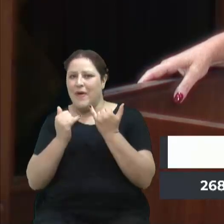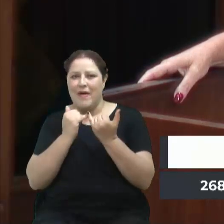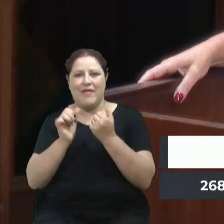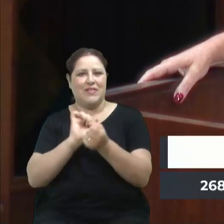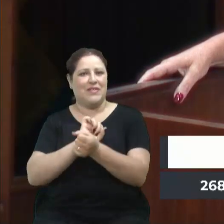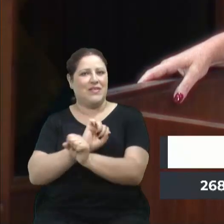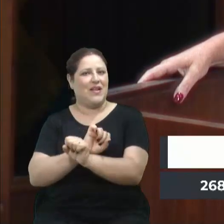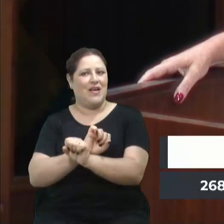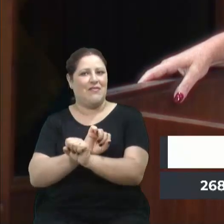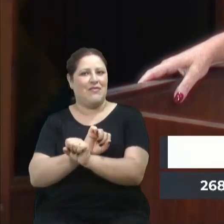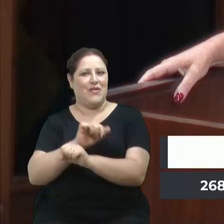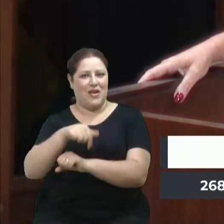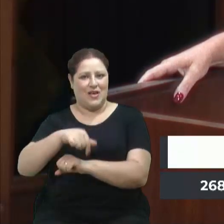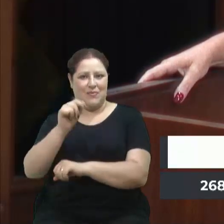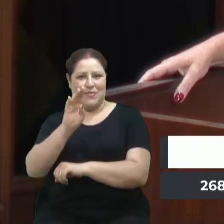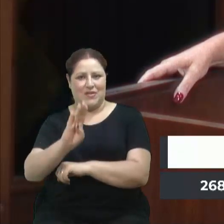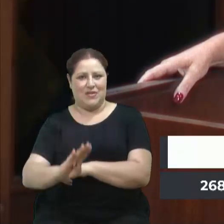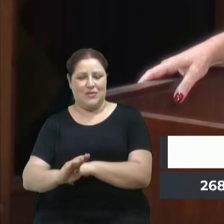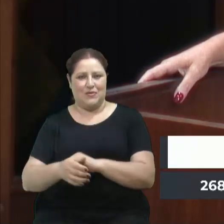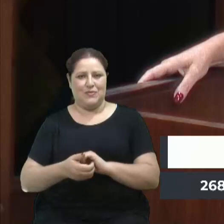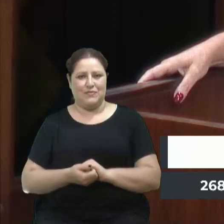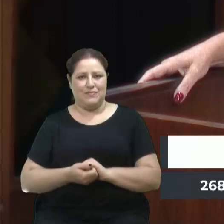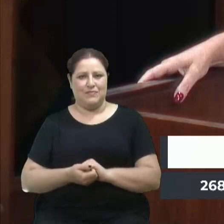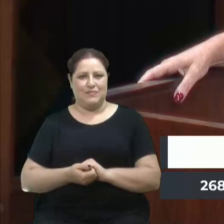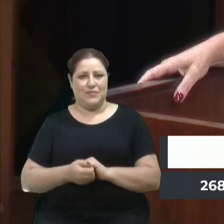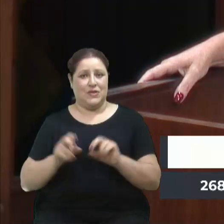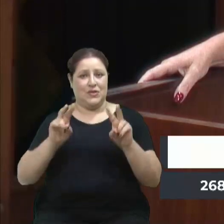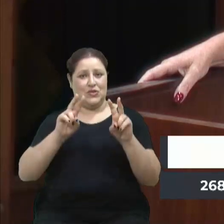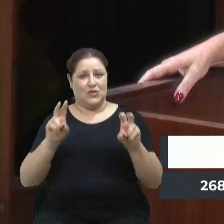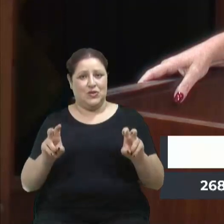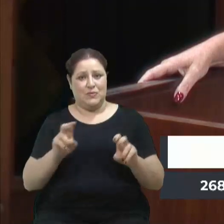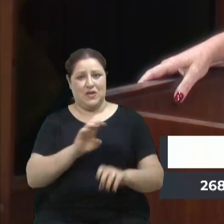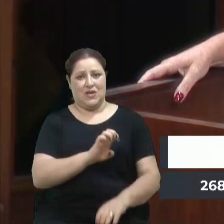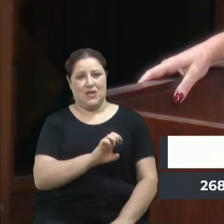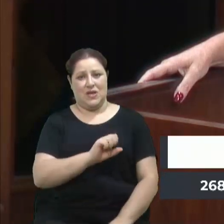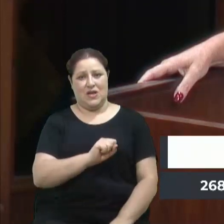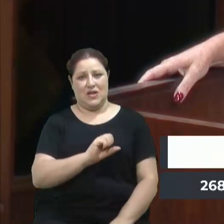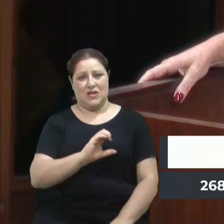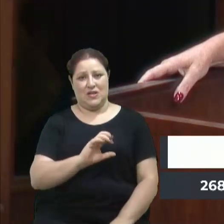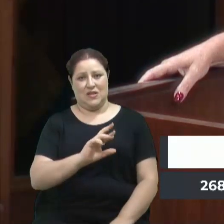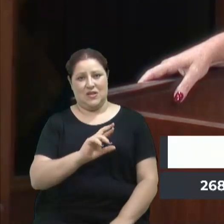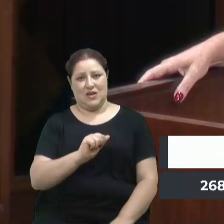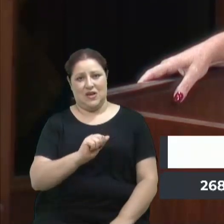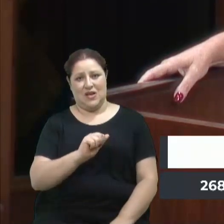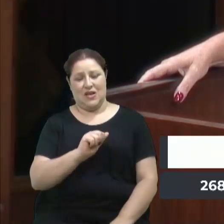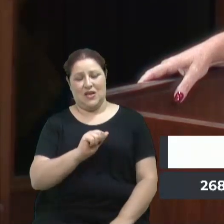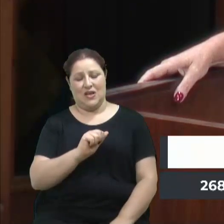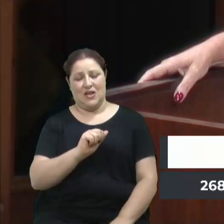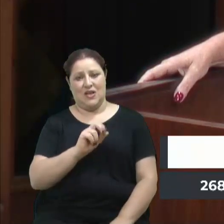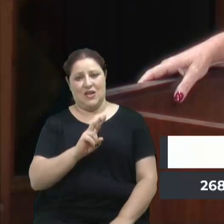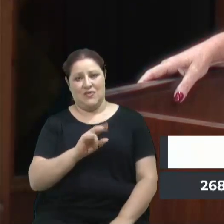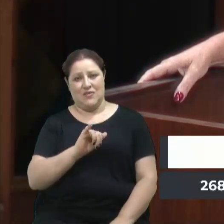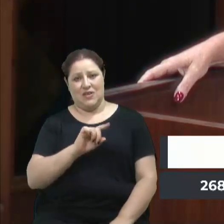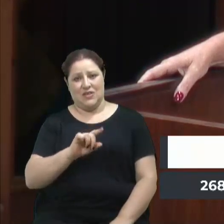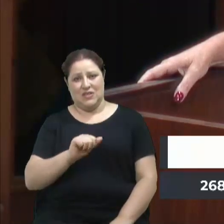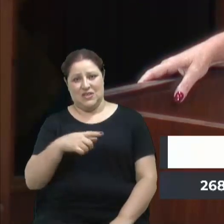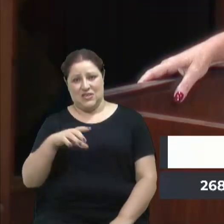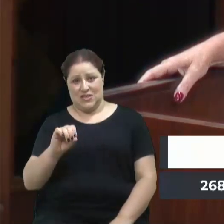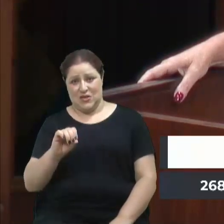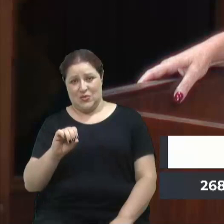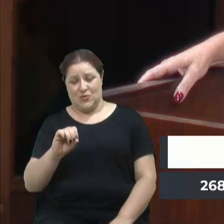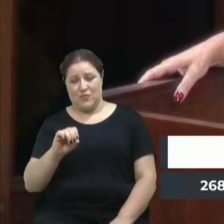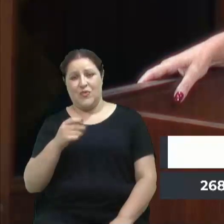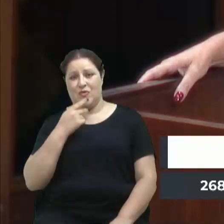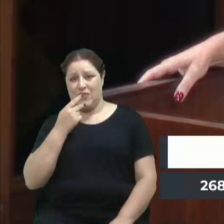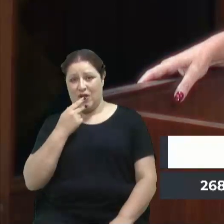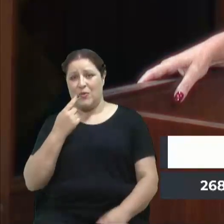Brasil. A escravização, que eu prefiro dizer do que escravidão, porque esse povo foi